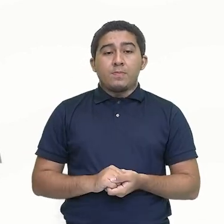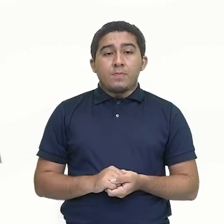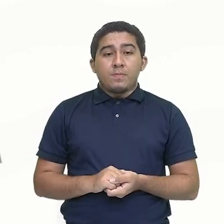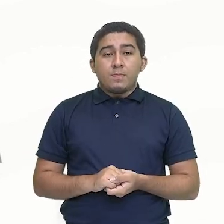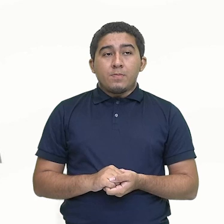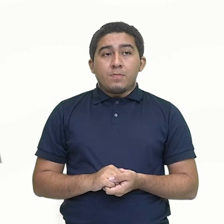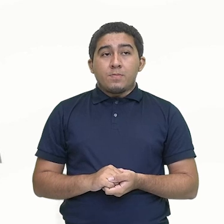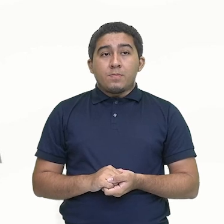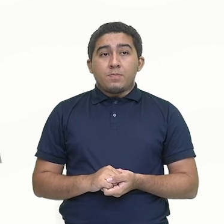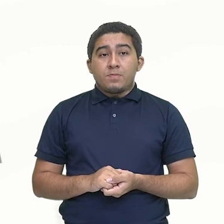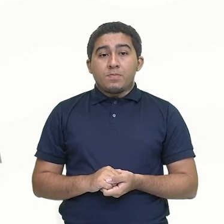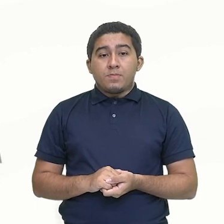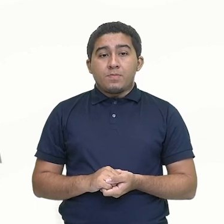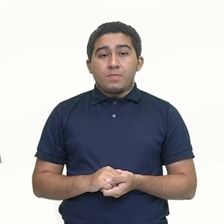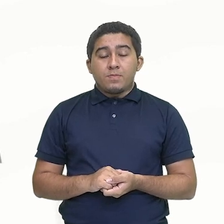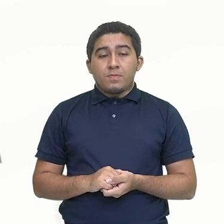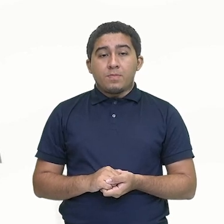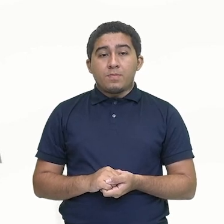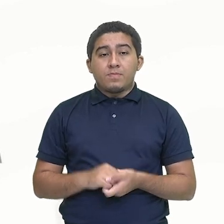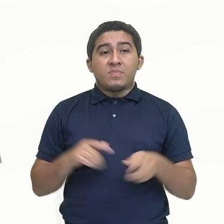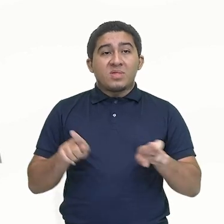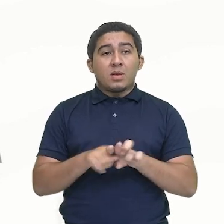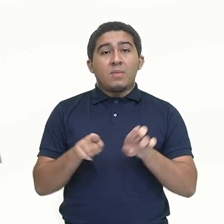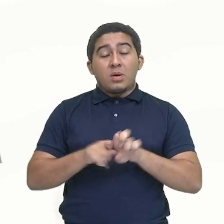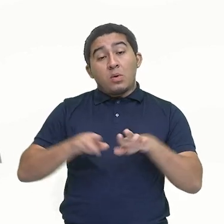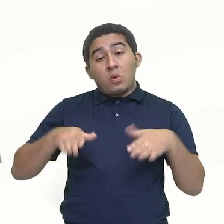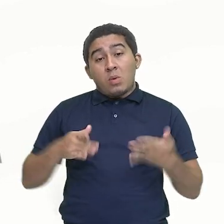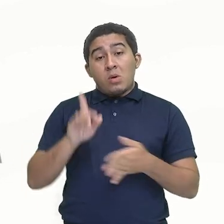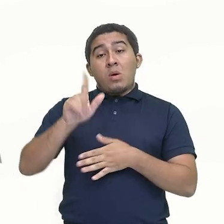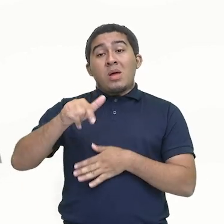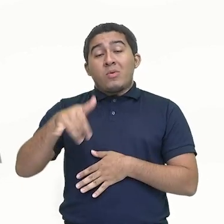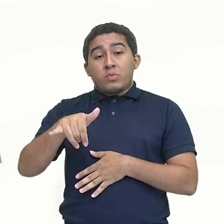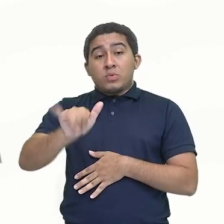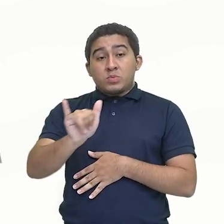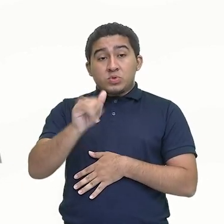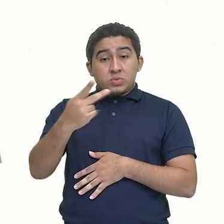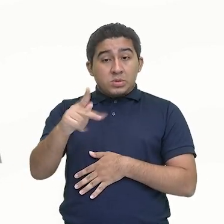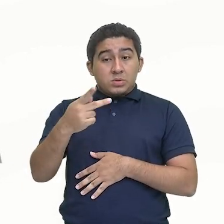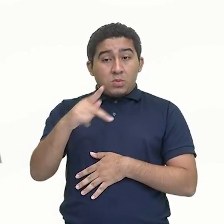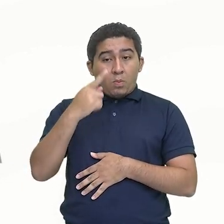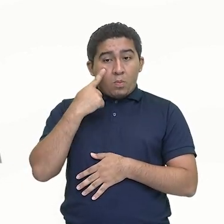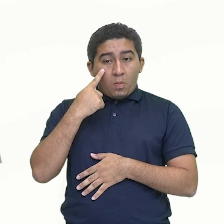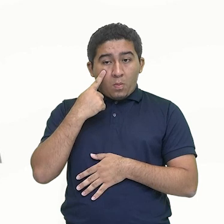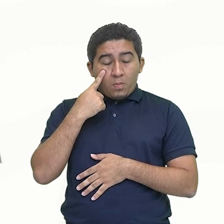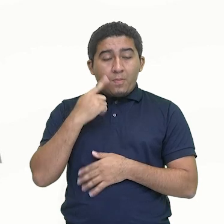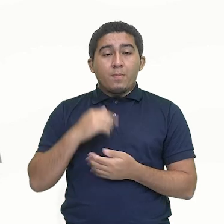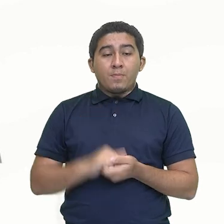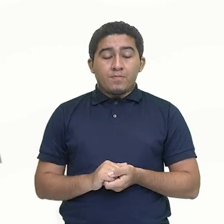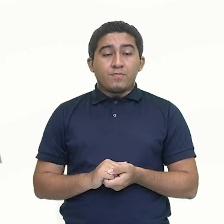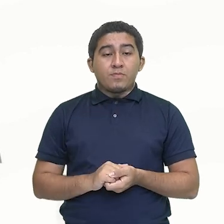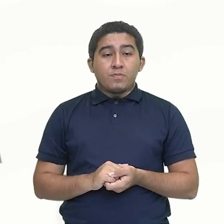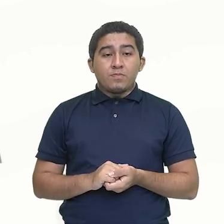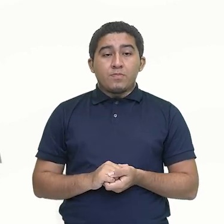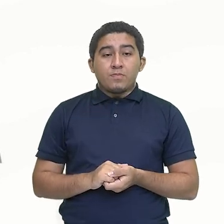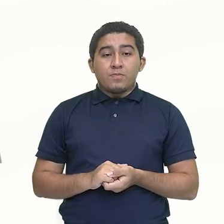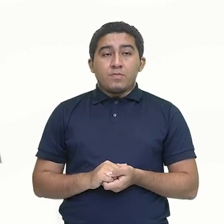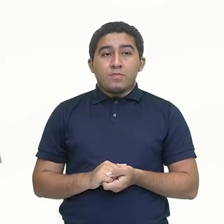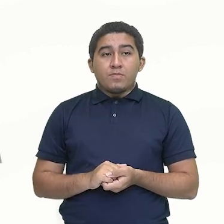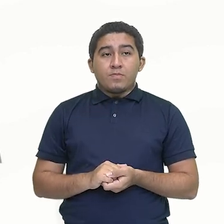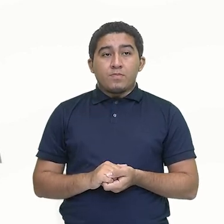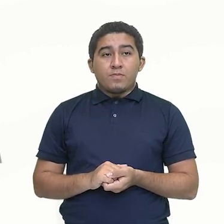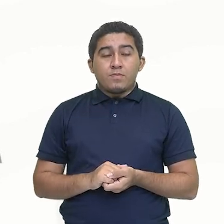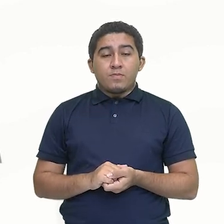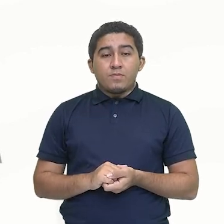eixo x e quem vai ser o y dele aqui, ó, no eixo y, tá?